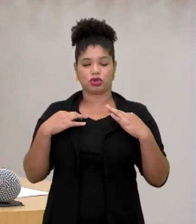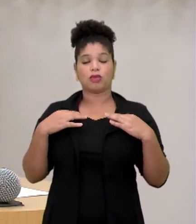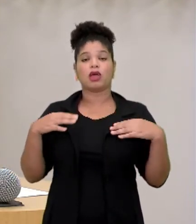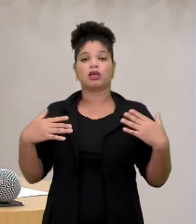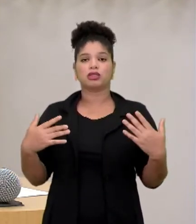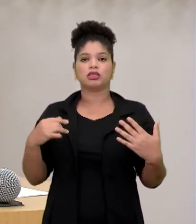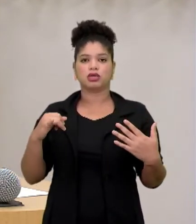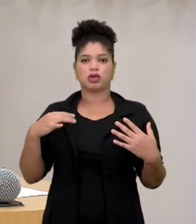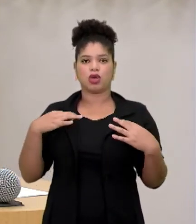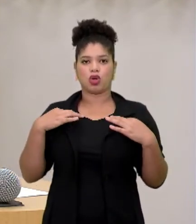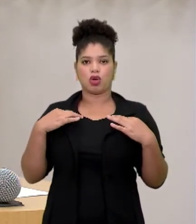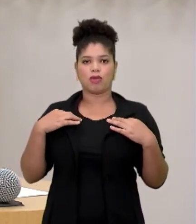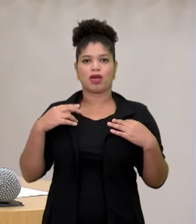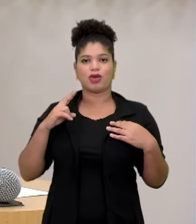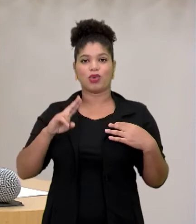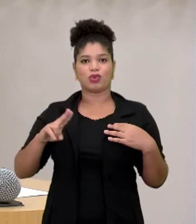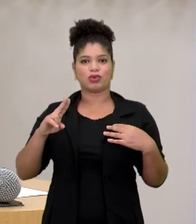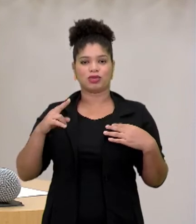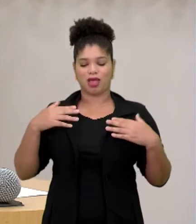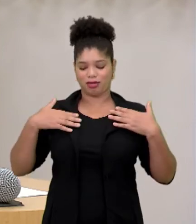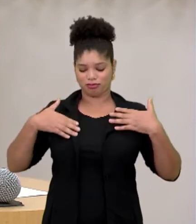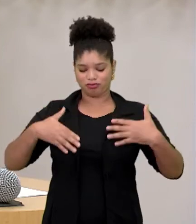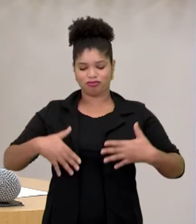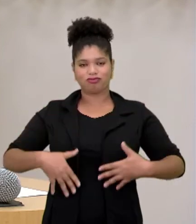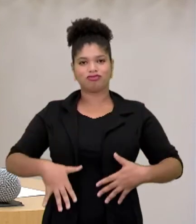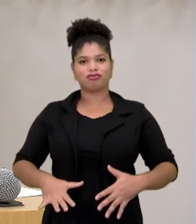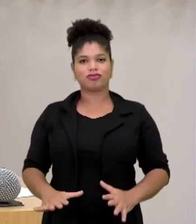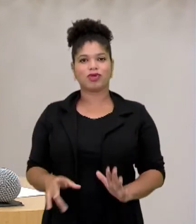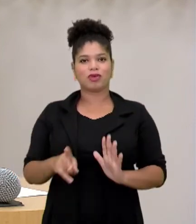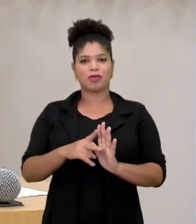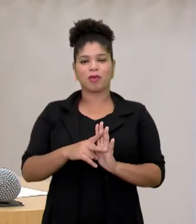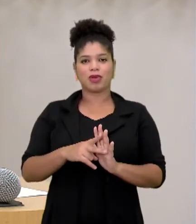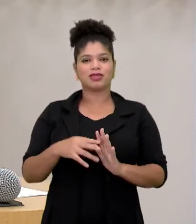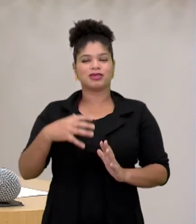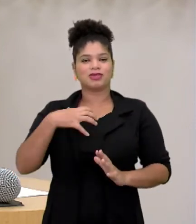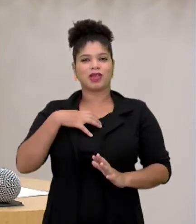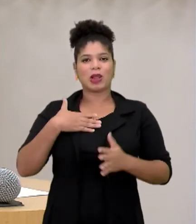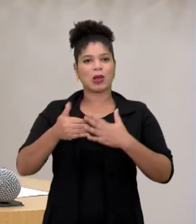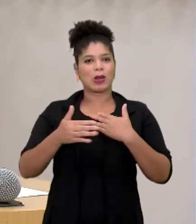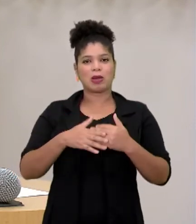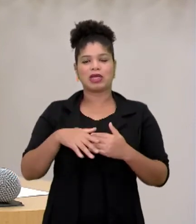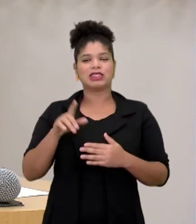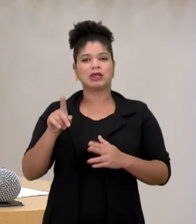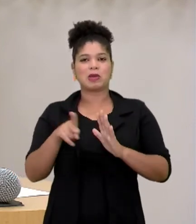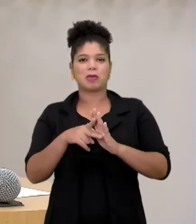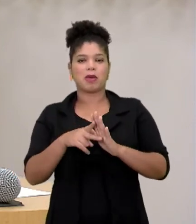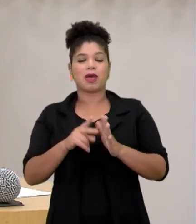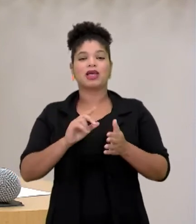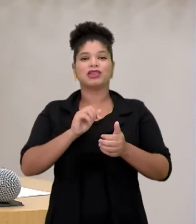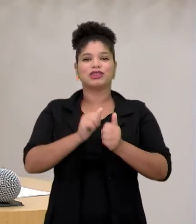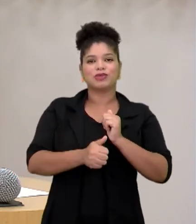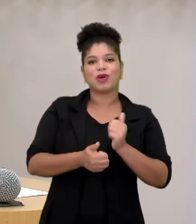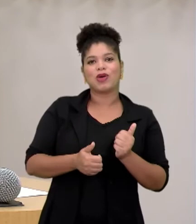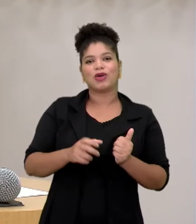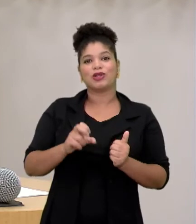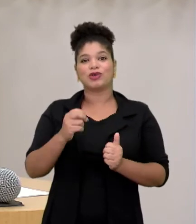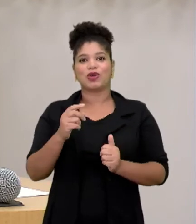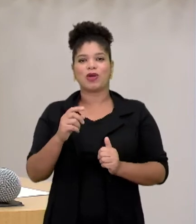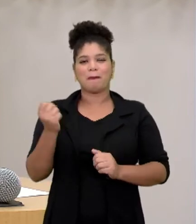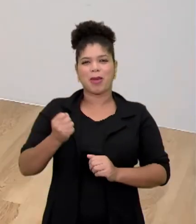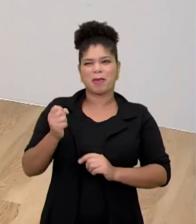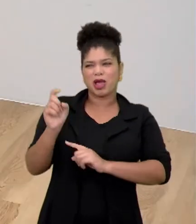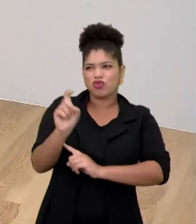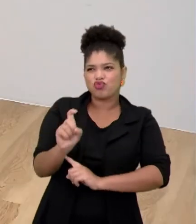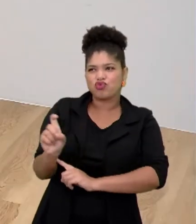veste, você é você mesmo, seja lá quem você for, se você é um grafiteiro, se você é uma esportista, se de dia você trabalha numa